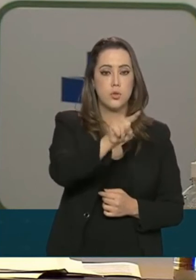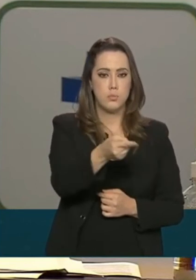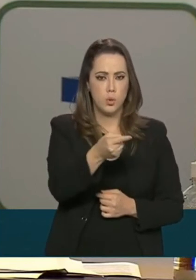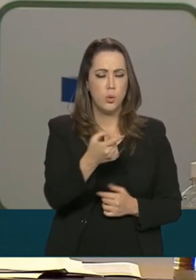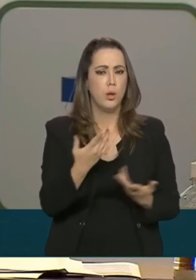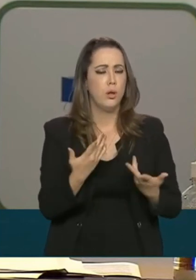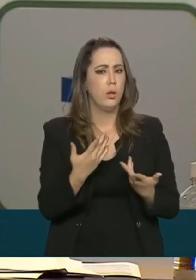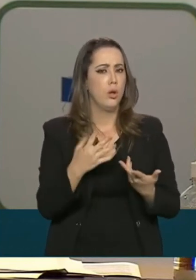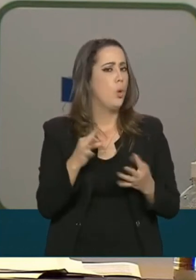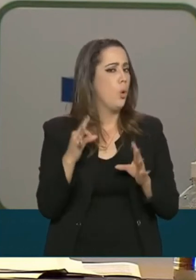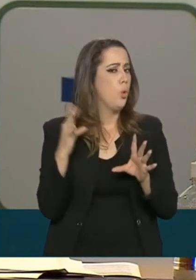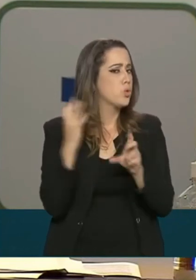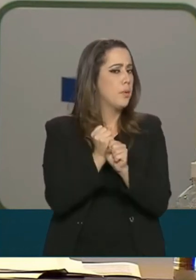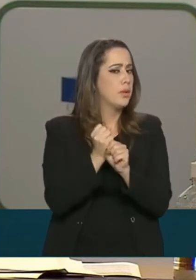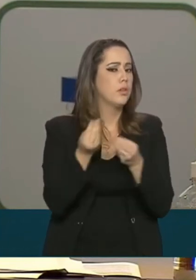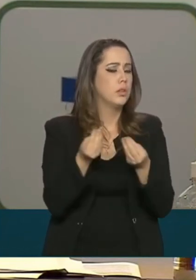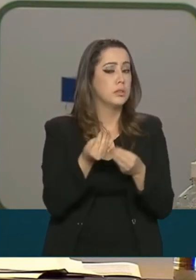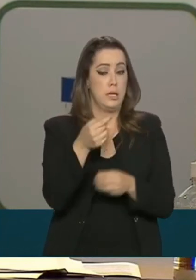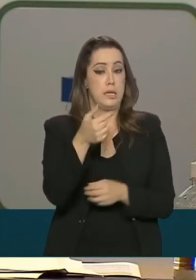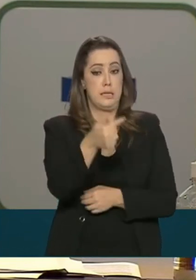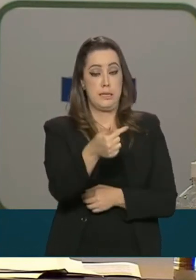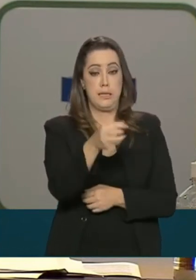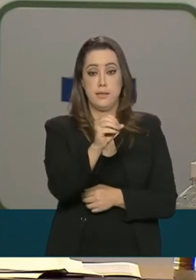267.314, o que dá um teste positivo de